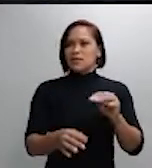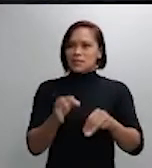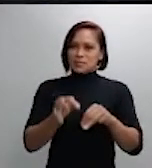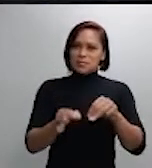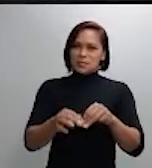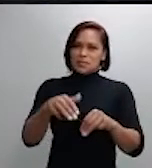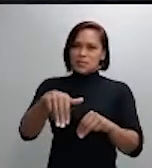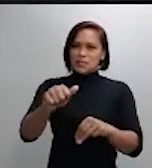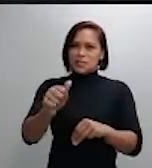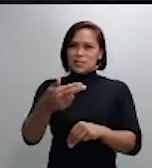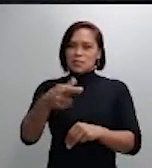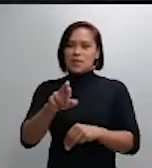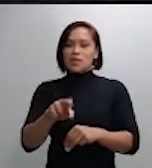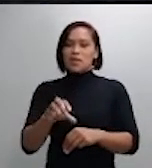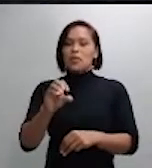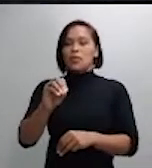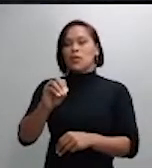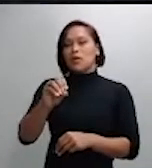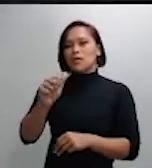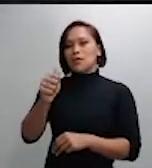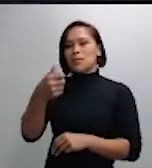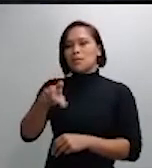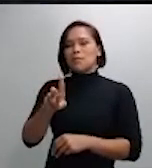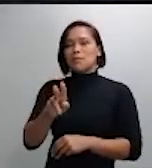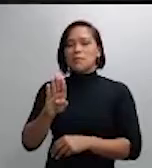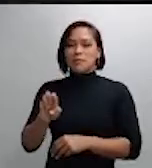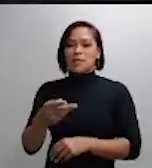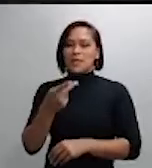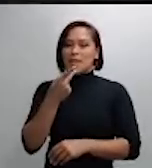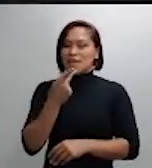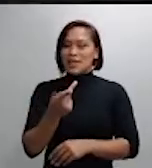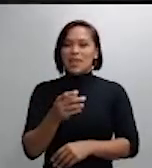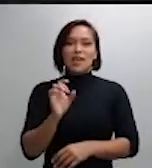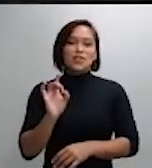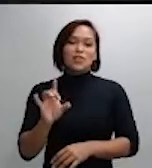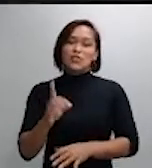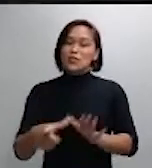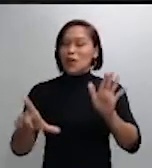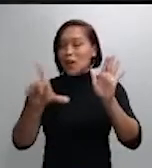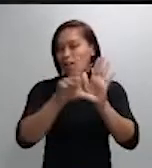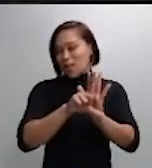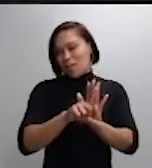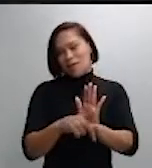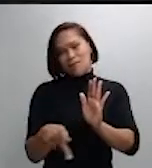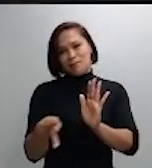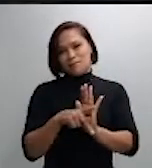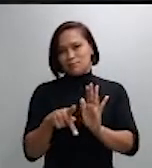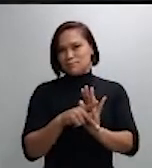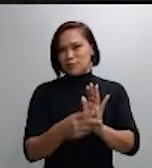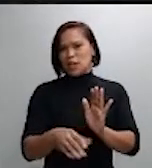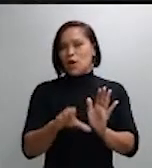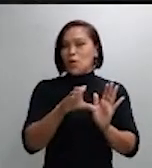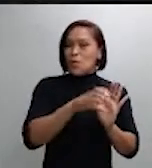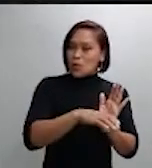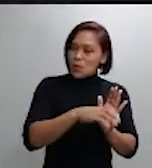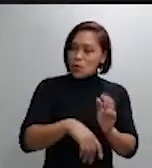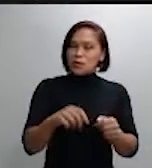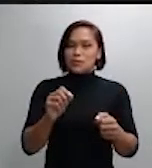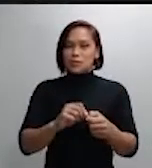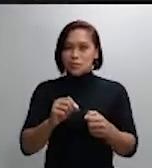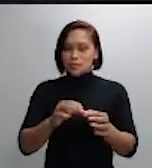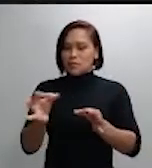a OAB requer é somente a aplicação da lei. O Código de Processo Civil fora feito,